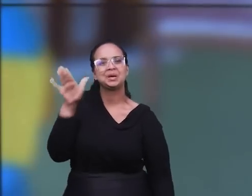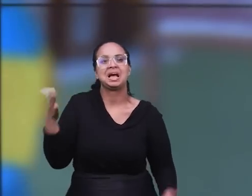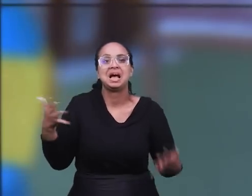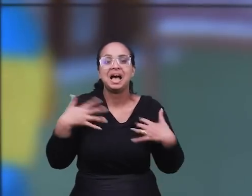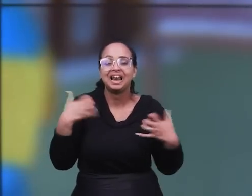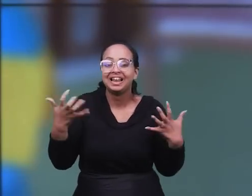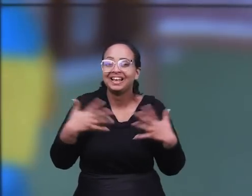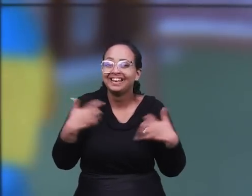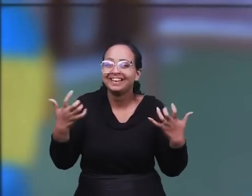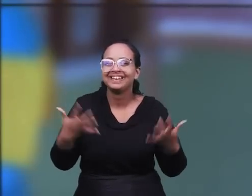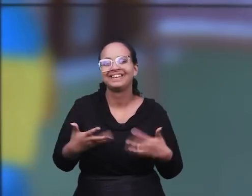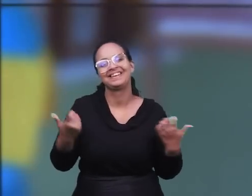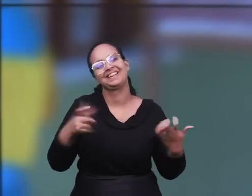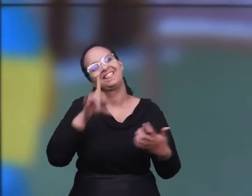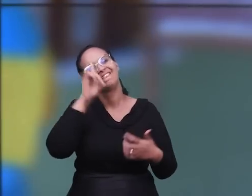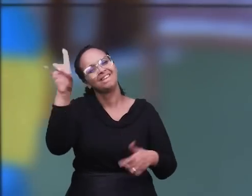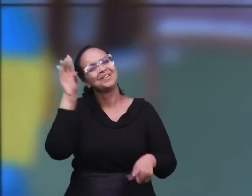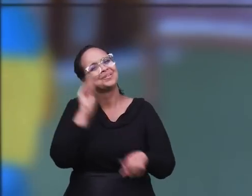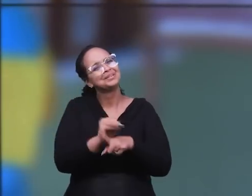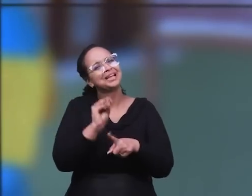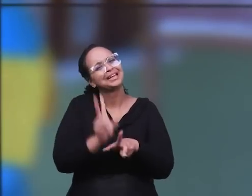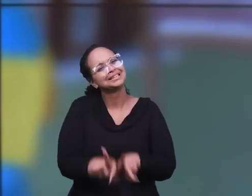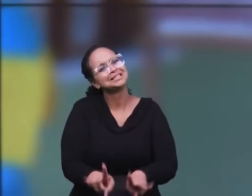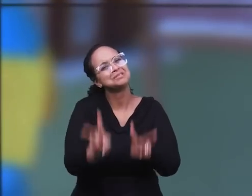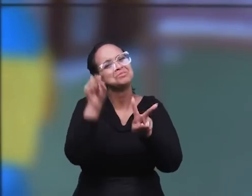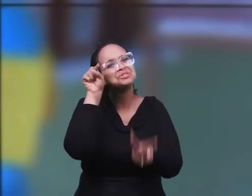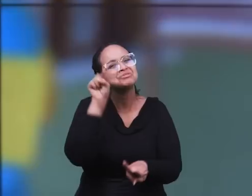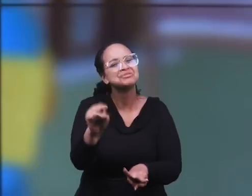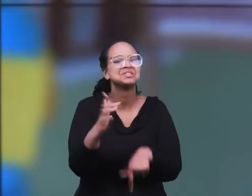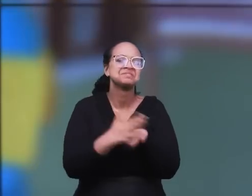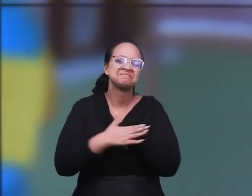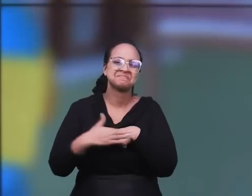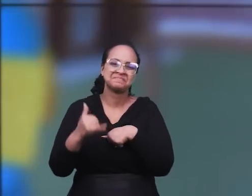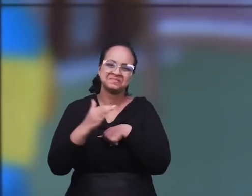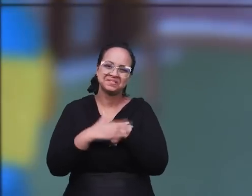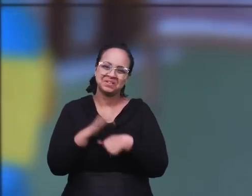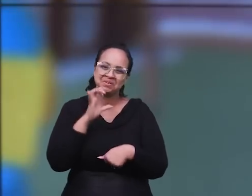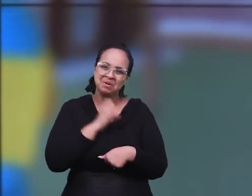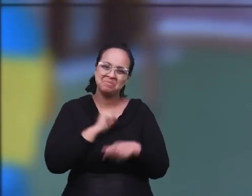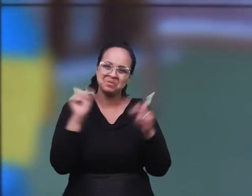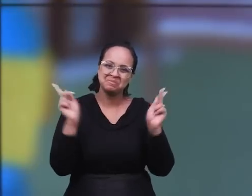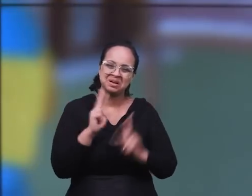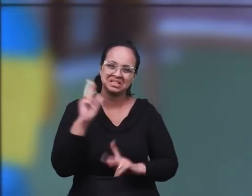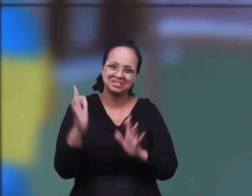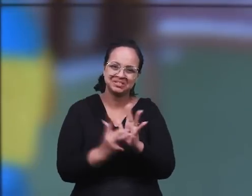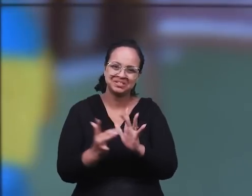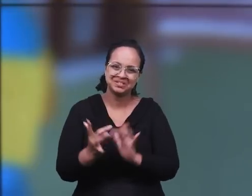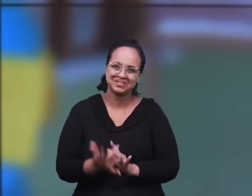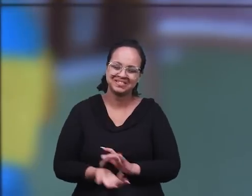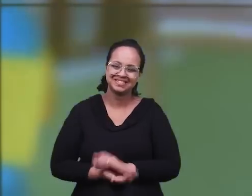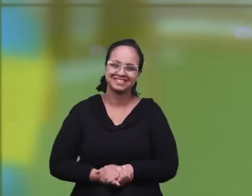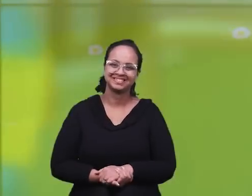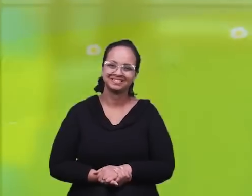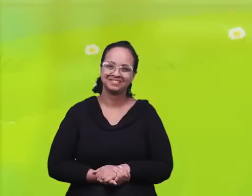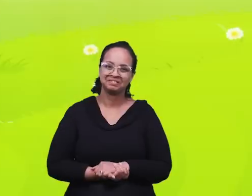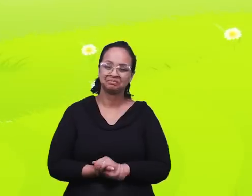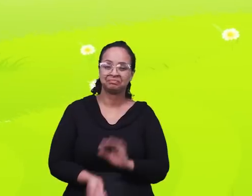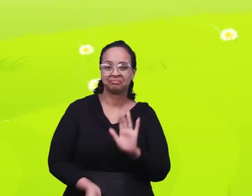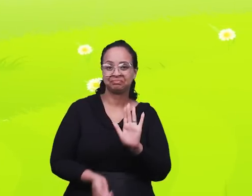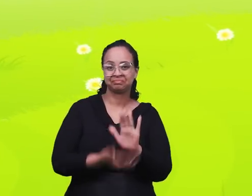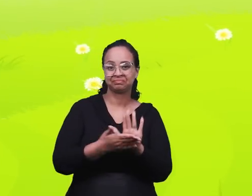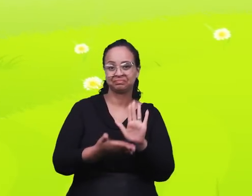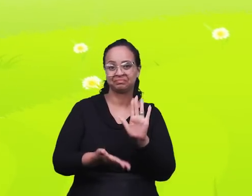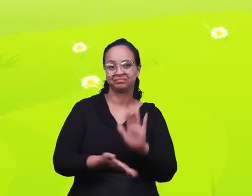presença do Senhor. Deus cuidará sempre de você, com muito amor. A paz do Senhor Jesus.